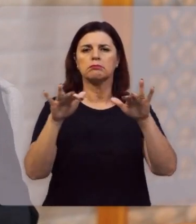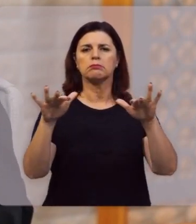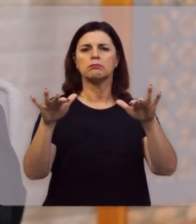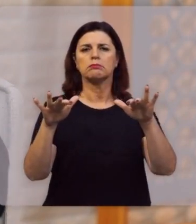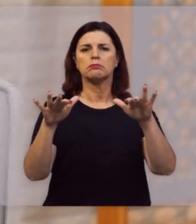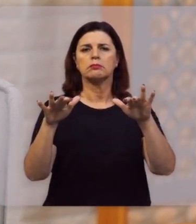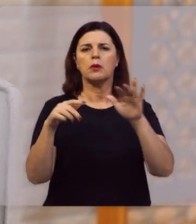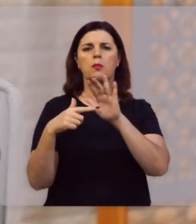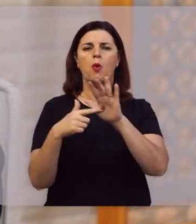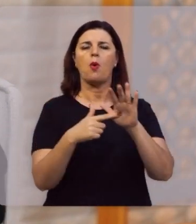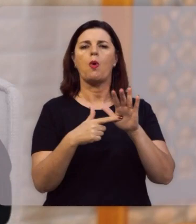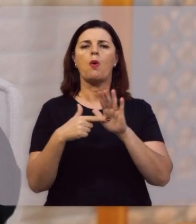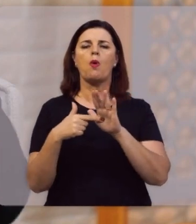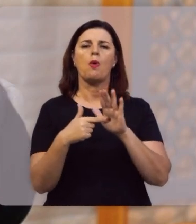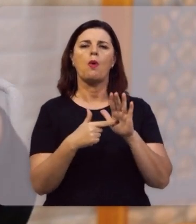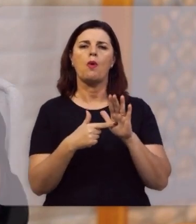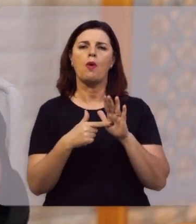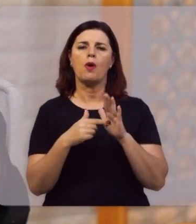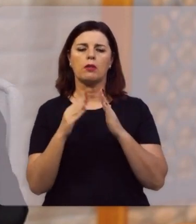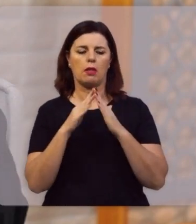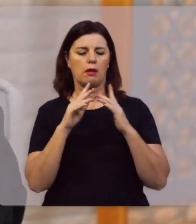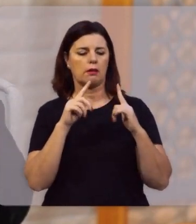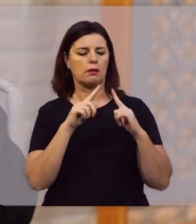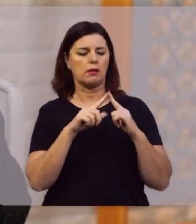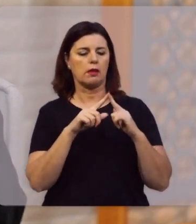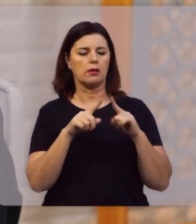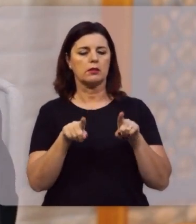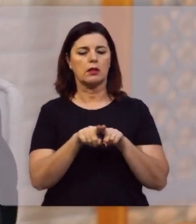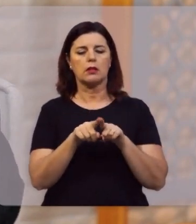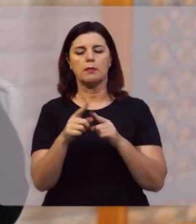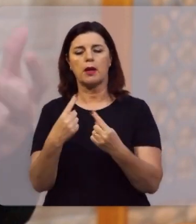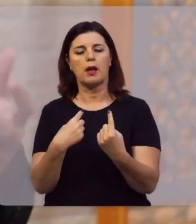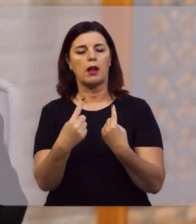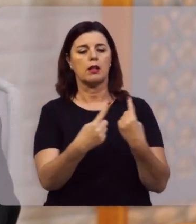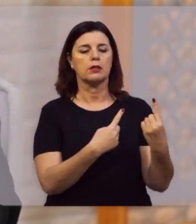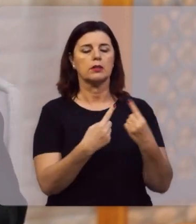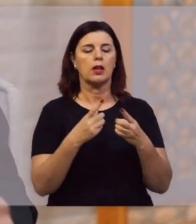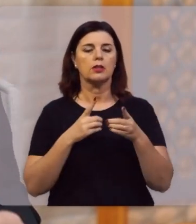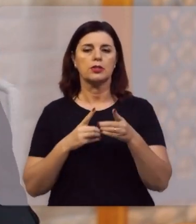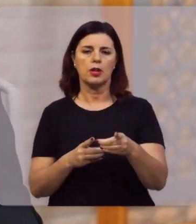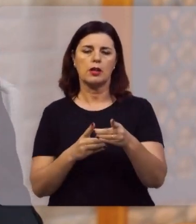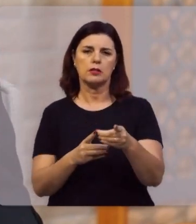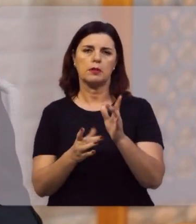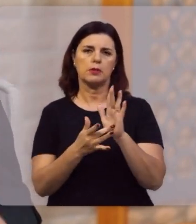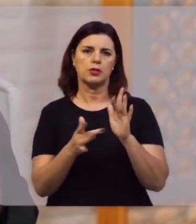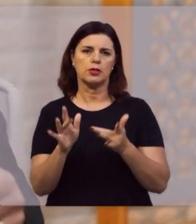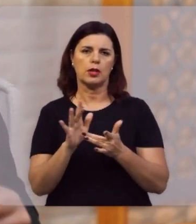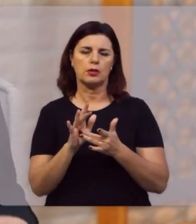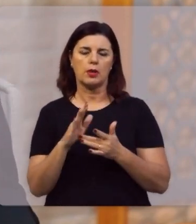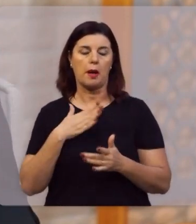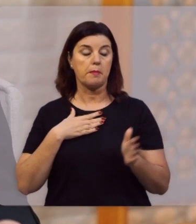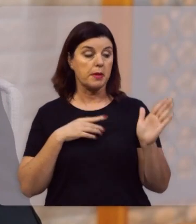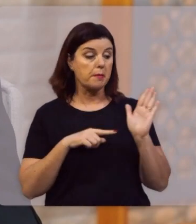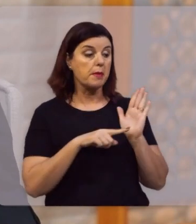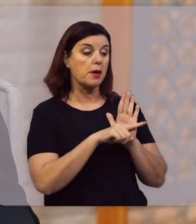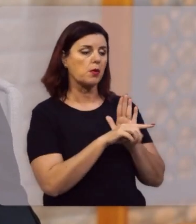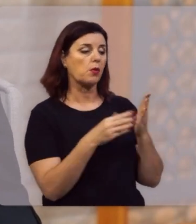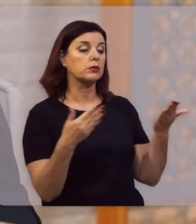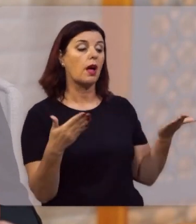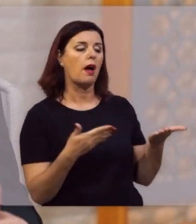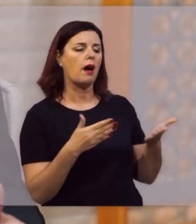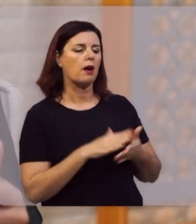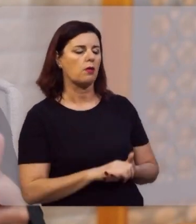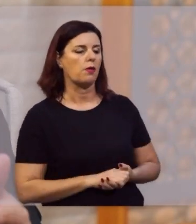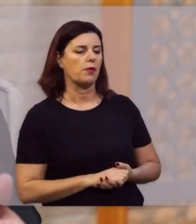né o refletindo na igreja e nos relacionamentos entre discípulos e discípulos de Jesus e a minha pergunta então agora